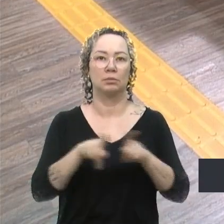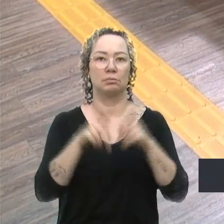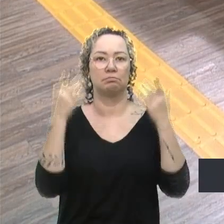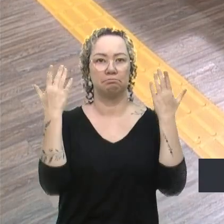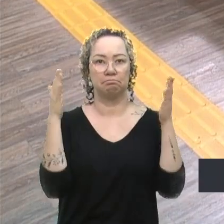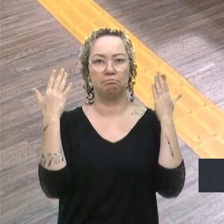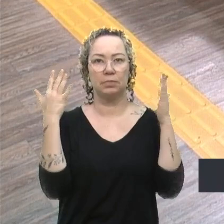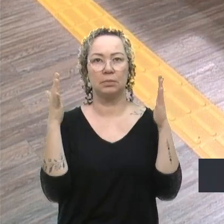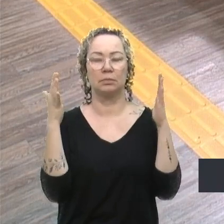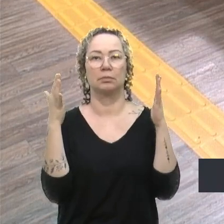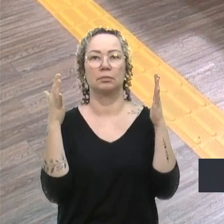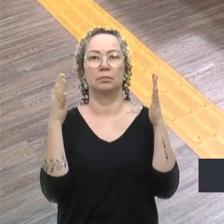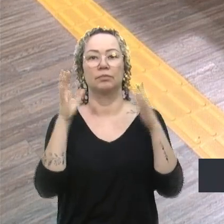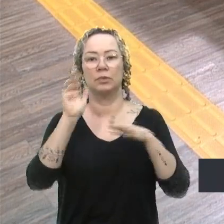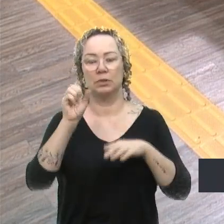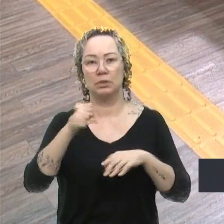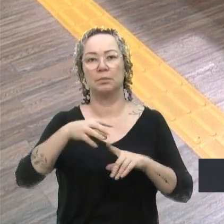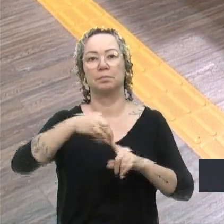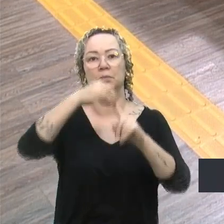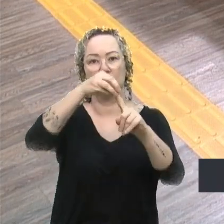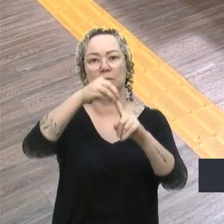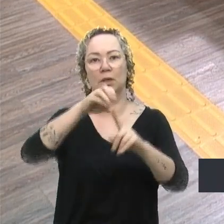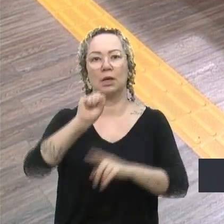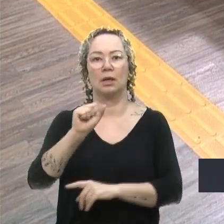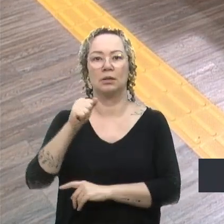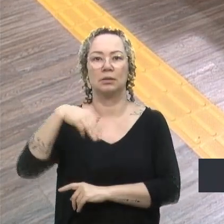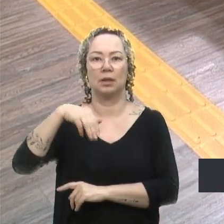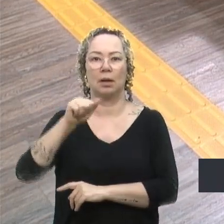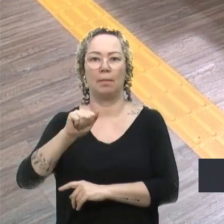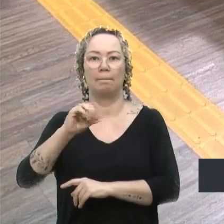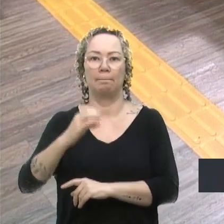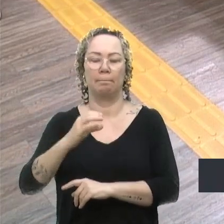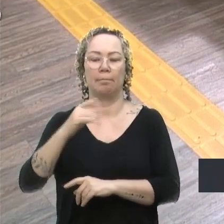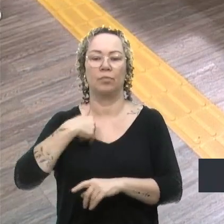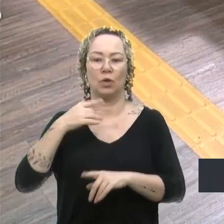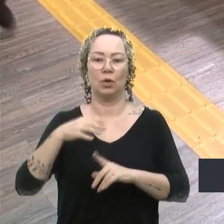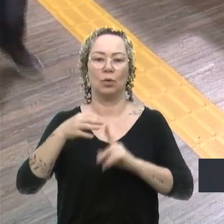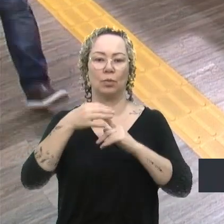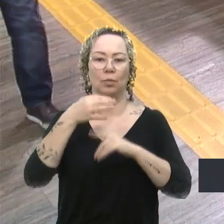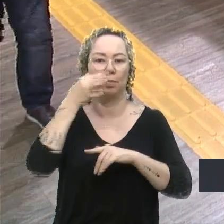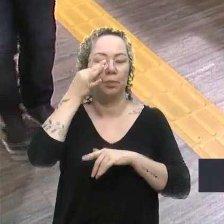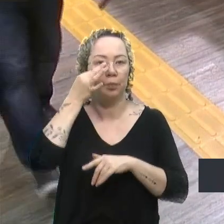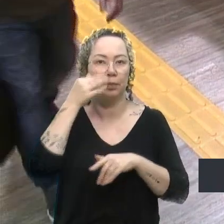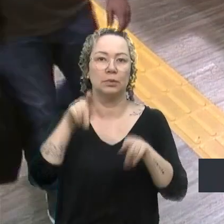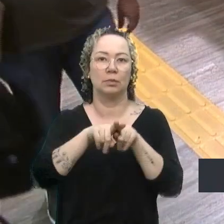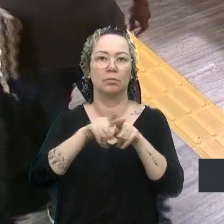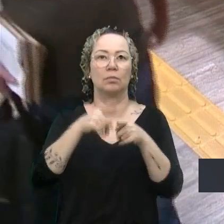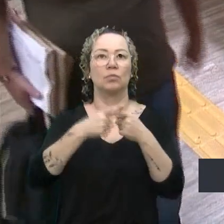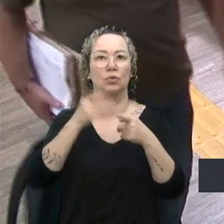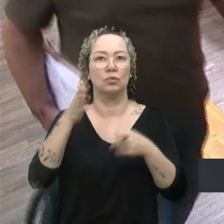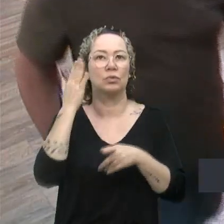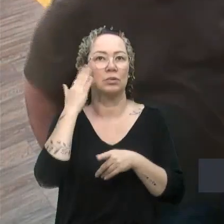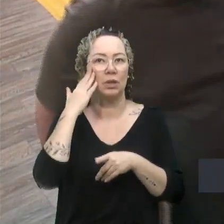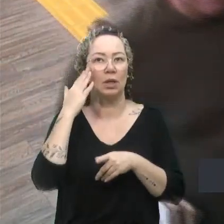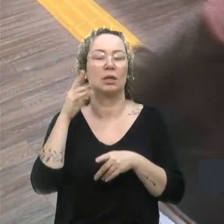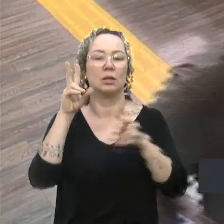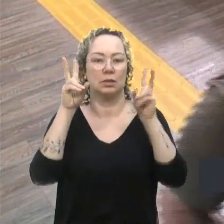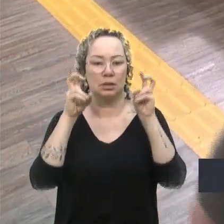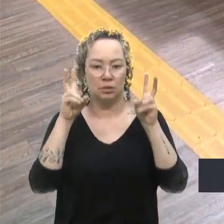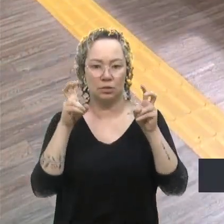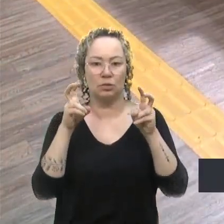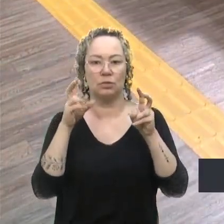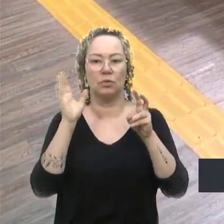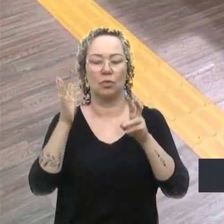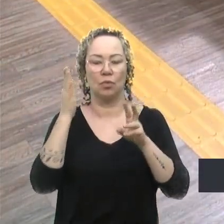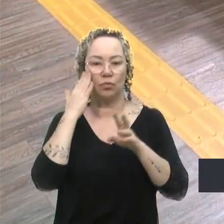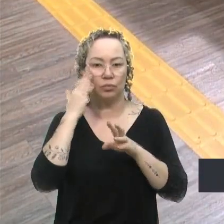aí principalmente a SAMAR, que ontem nós estávamos lá presente, mas ao senhor também, que eu sei da história, eu sei de quem